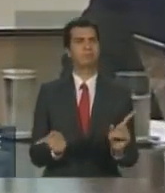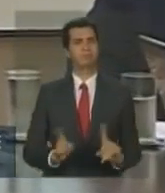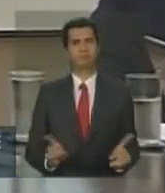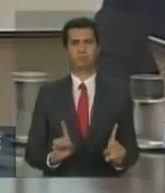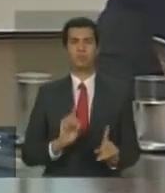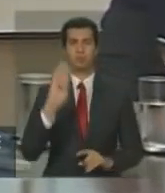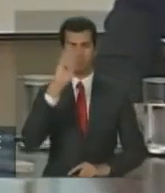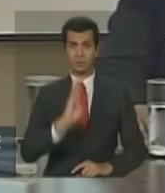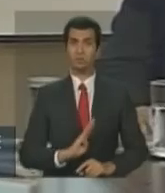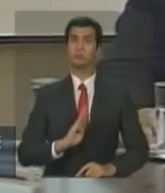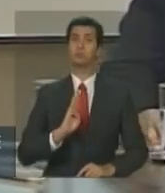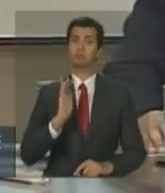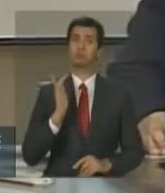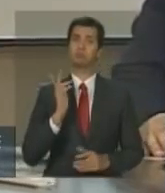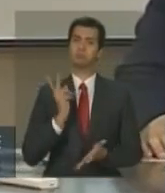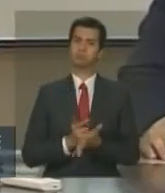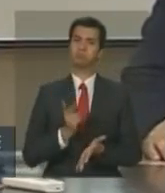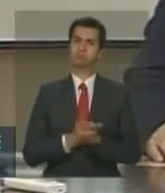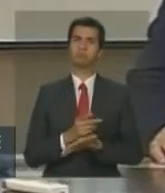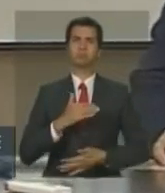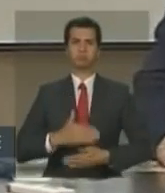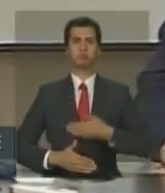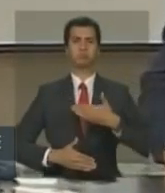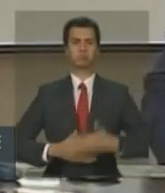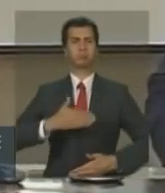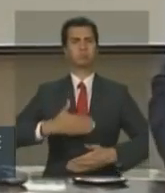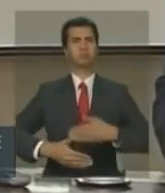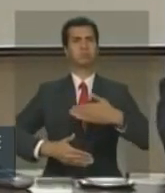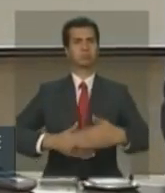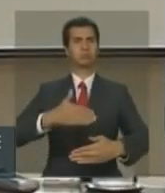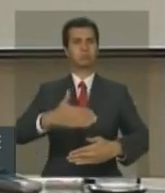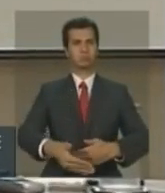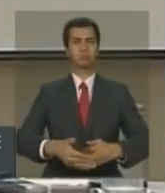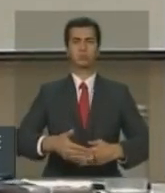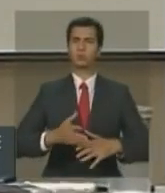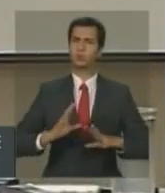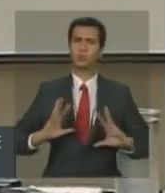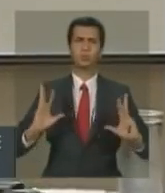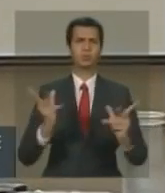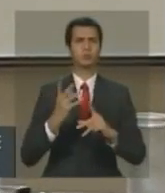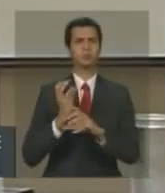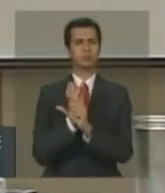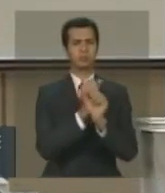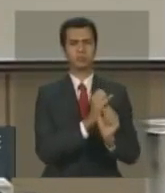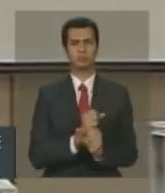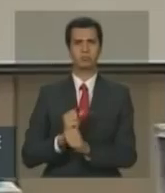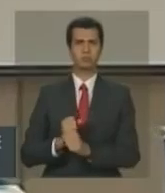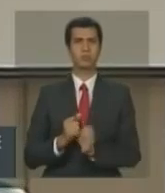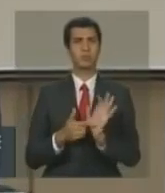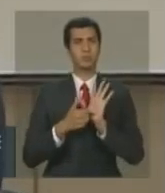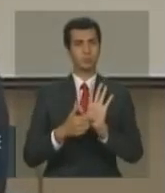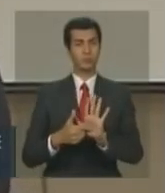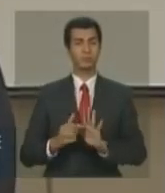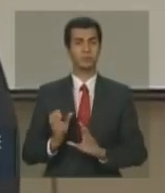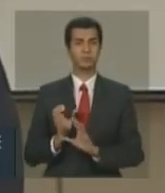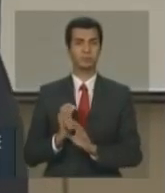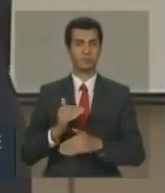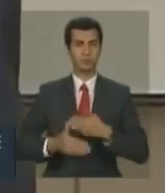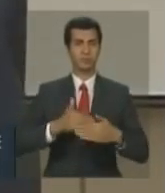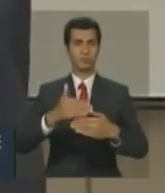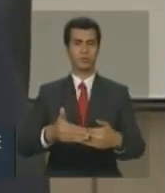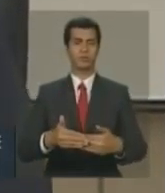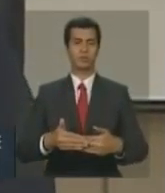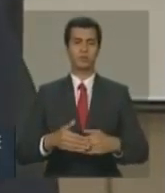Todos os dados mostram esses avanços. É difícil fazer um tipo de